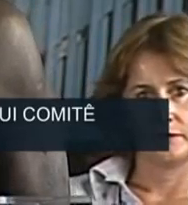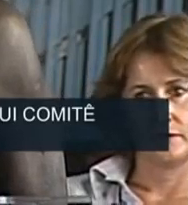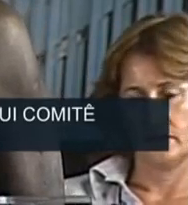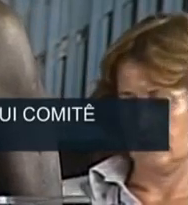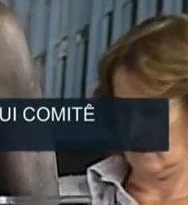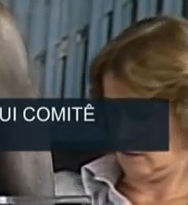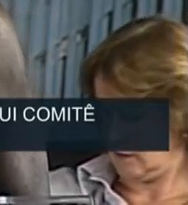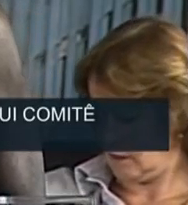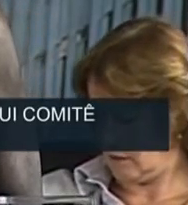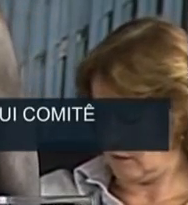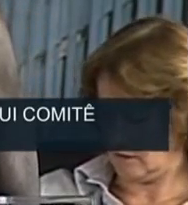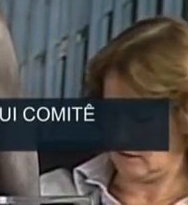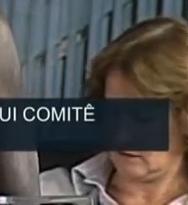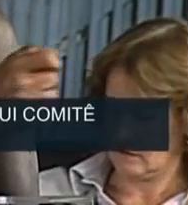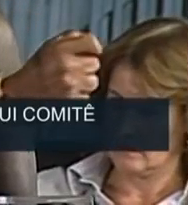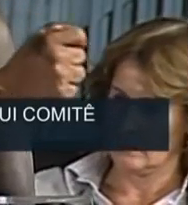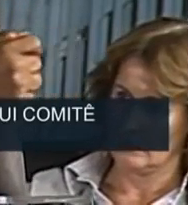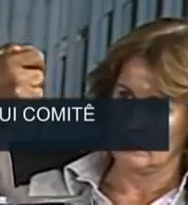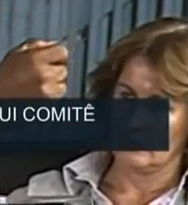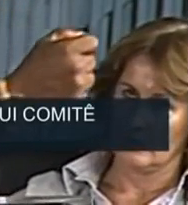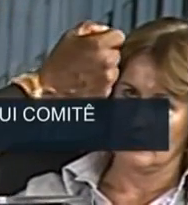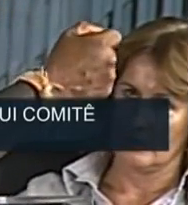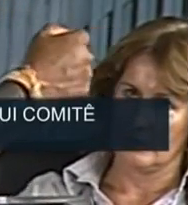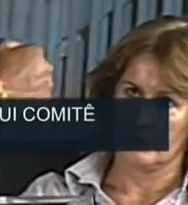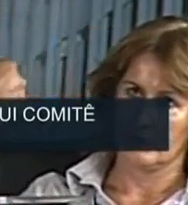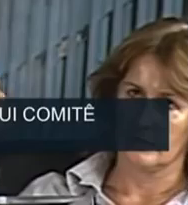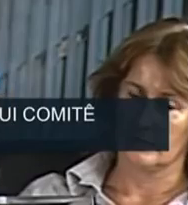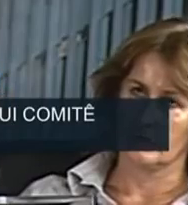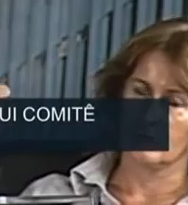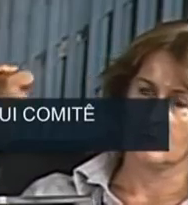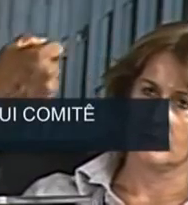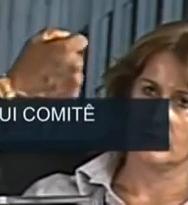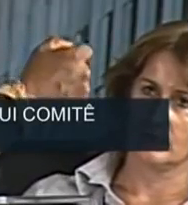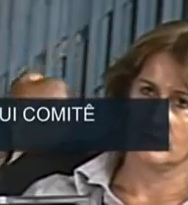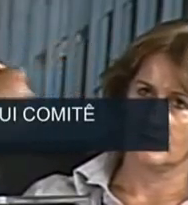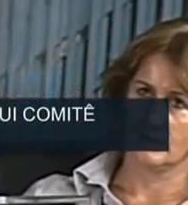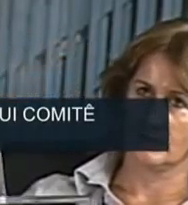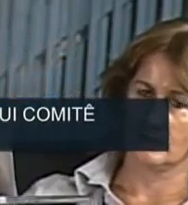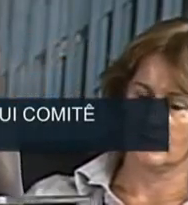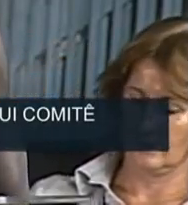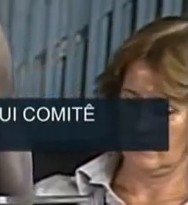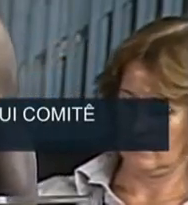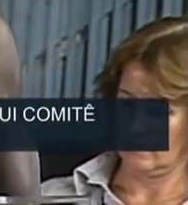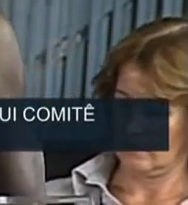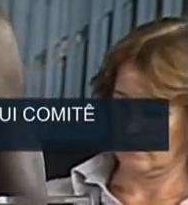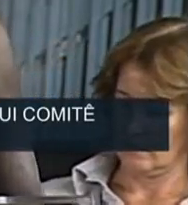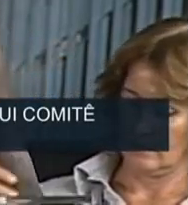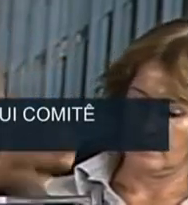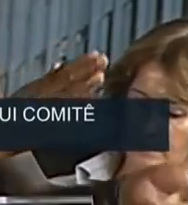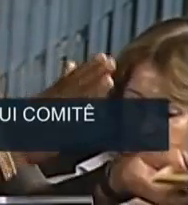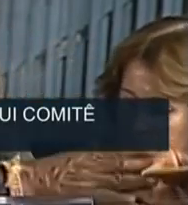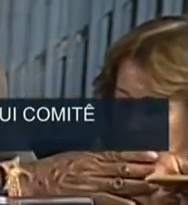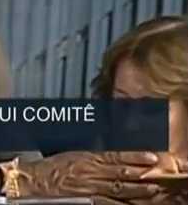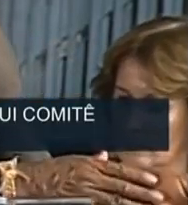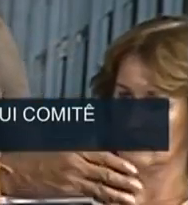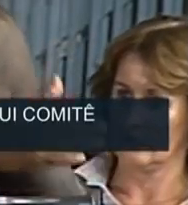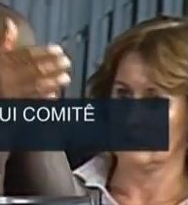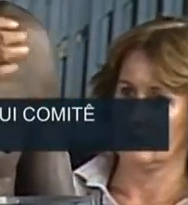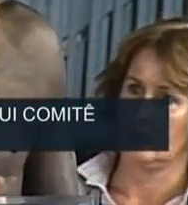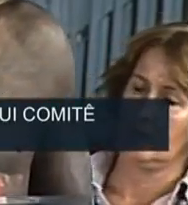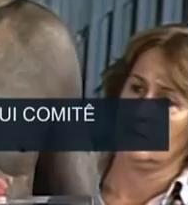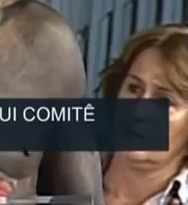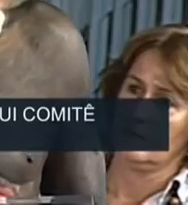hoje viemos aqui, agradeço também Dilma Rousseff, né? Só que eu quero que ela mostre a postura